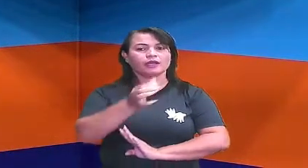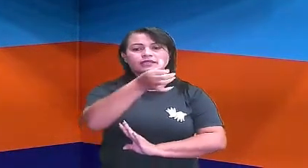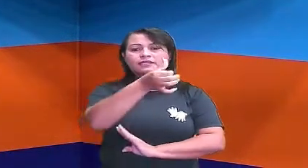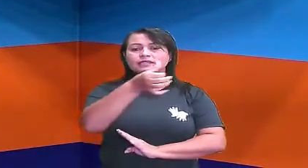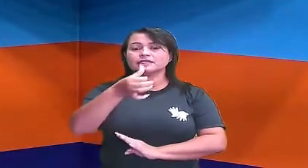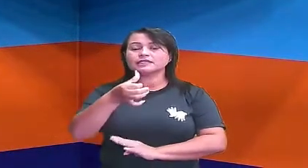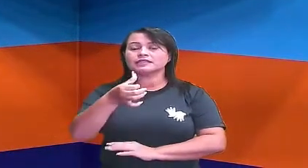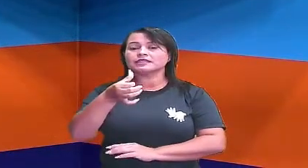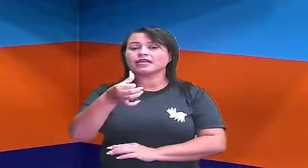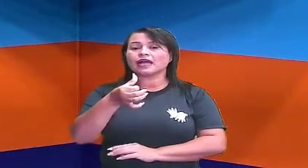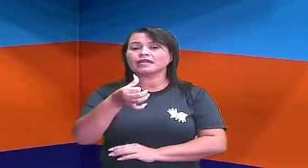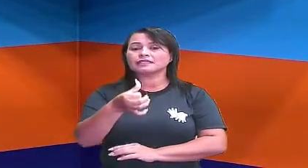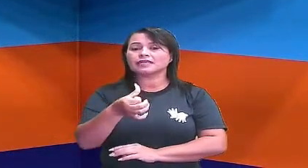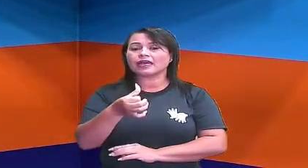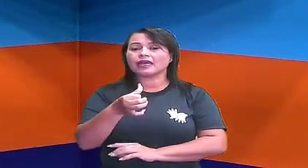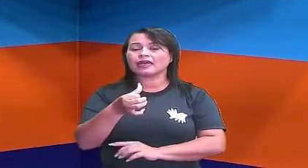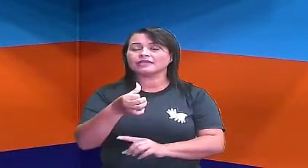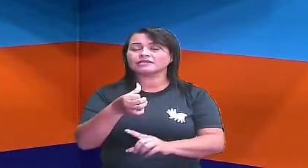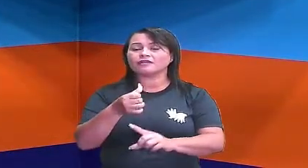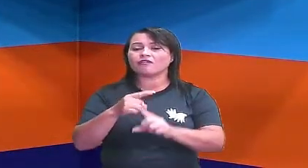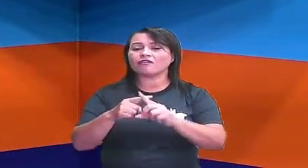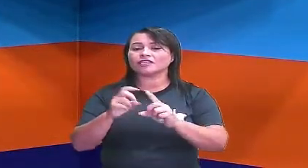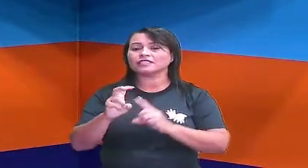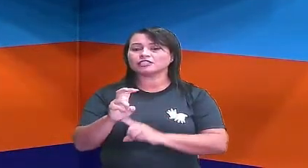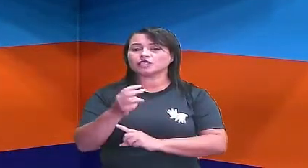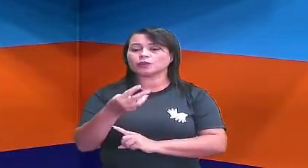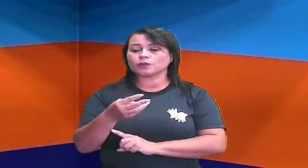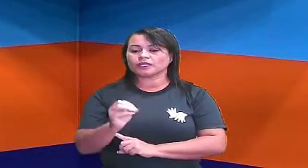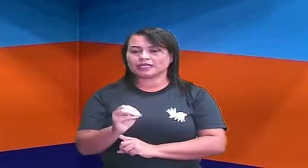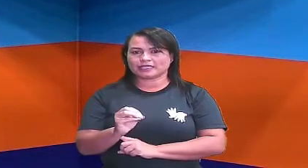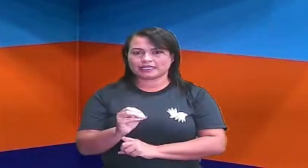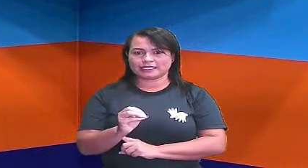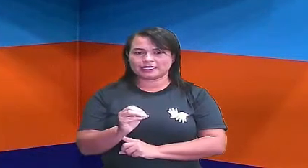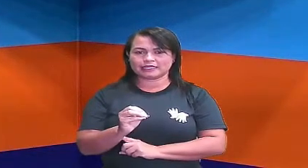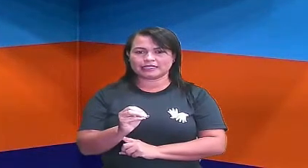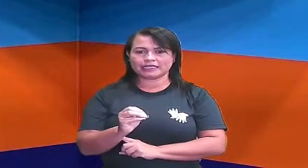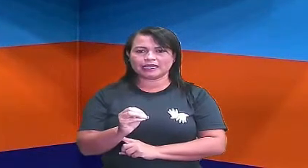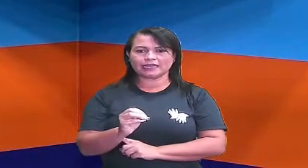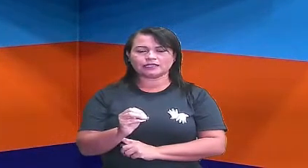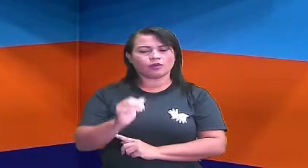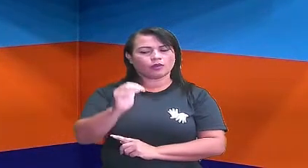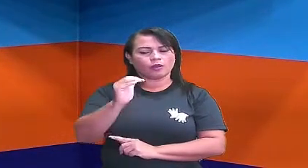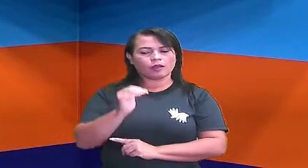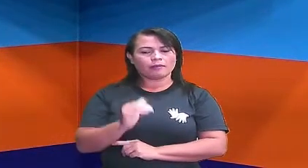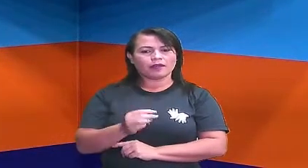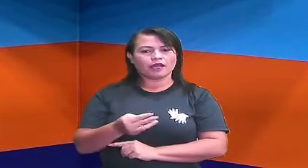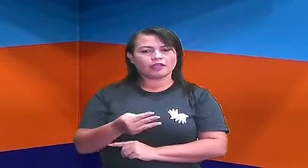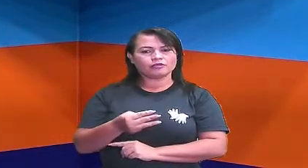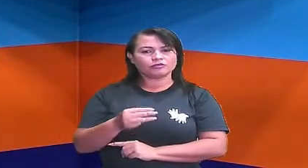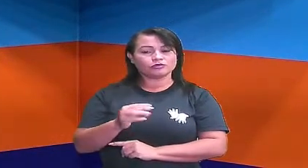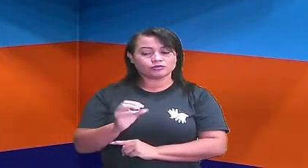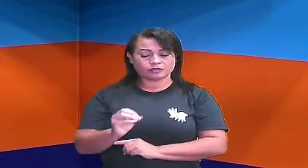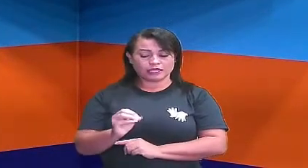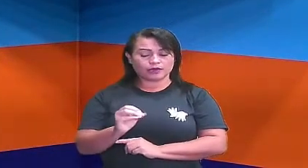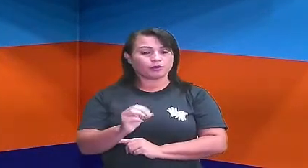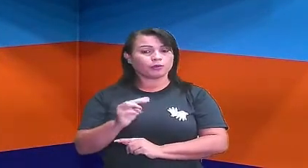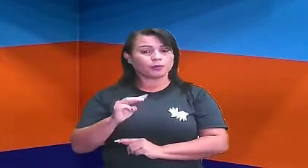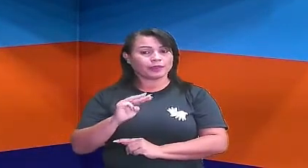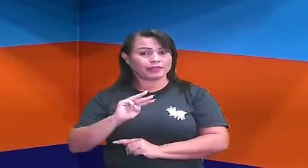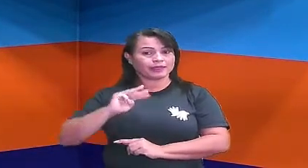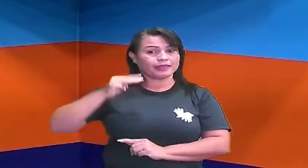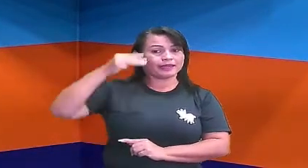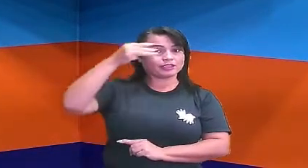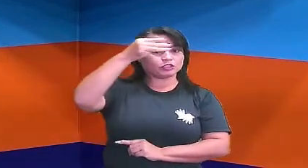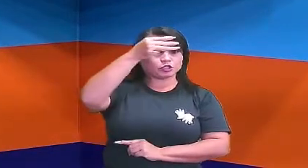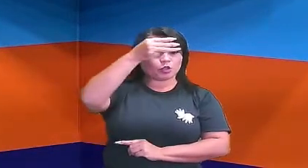6 vezes 5, 30. Quando eu coloco o zero ali embaixo da unidade, né, o 3 vai subir. Quando